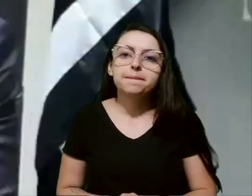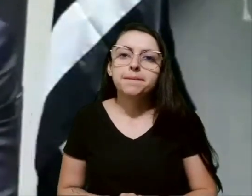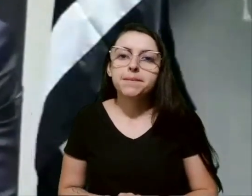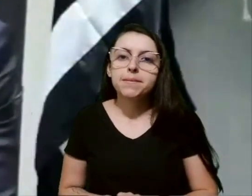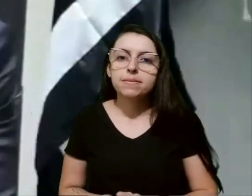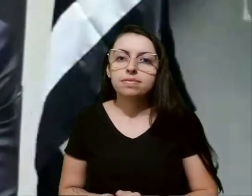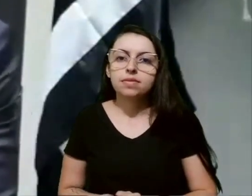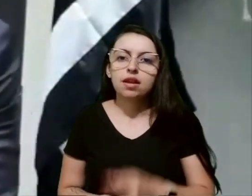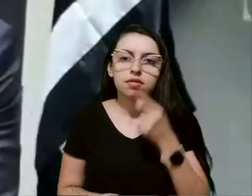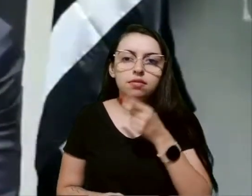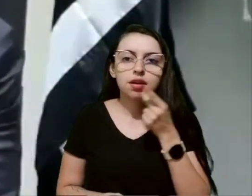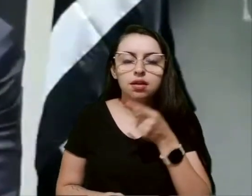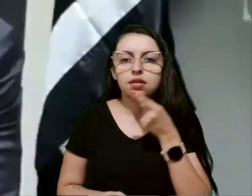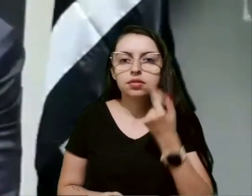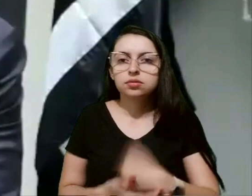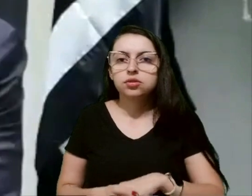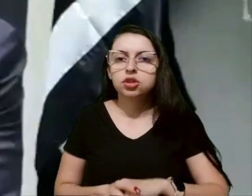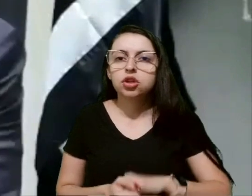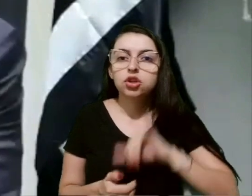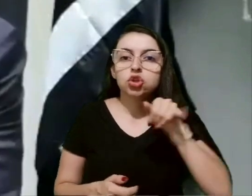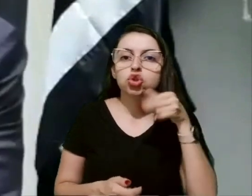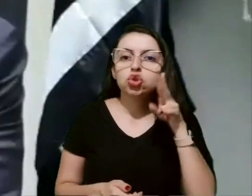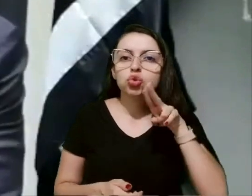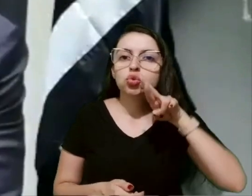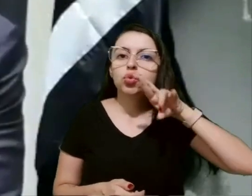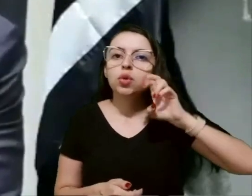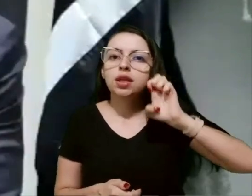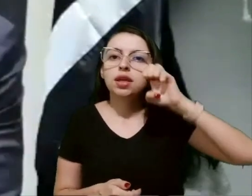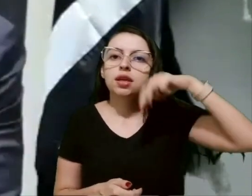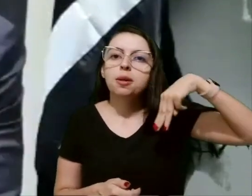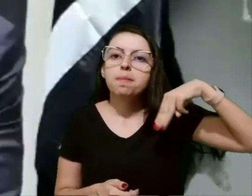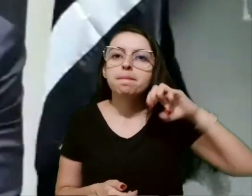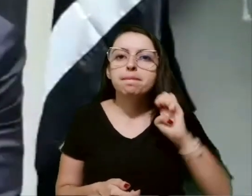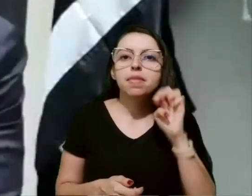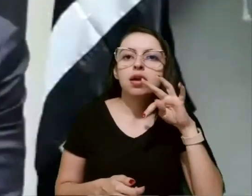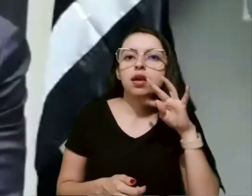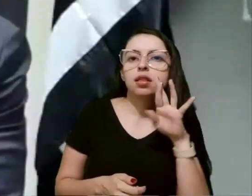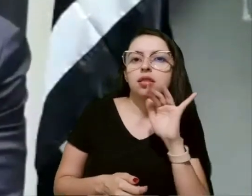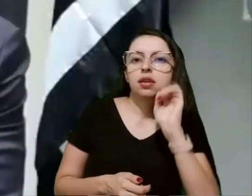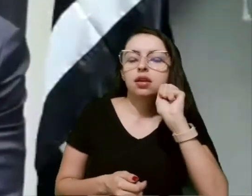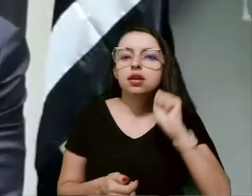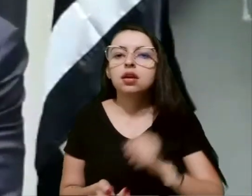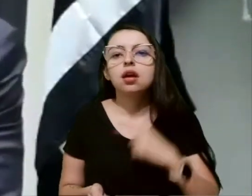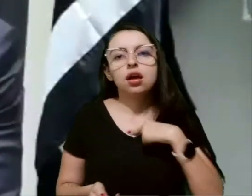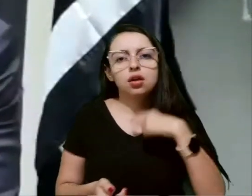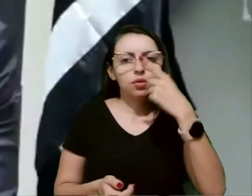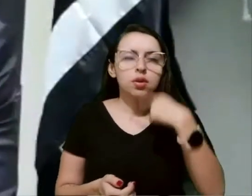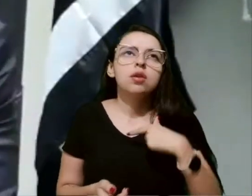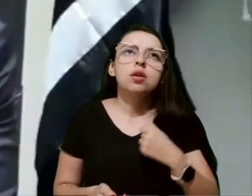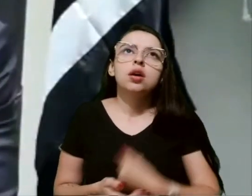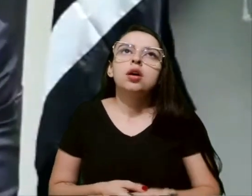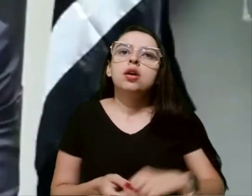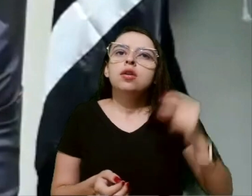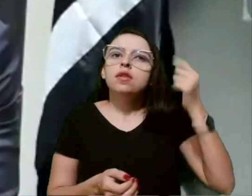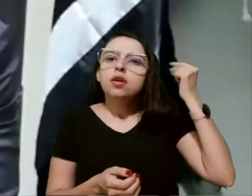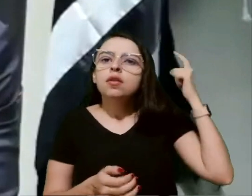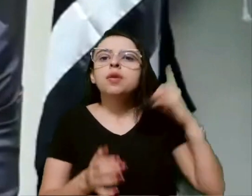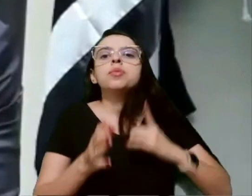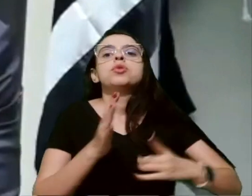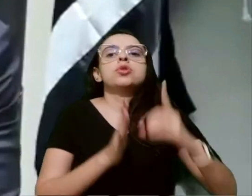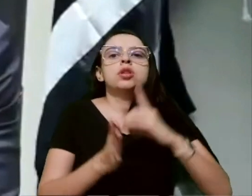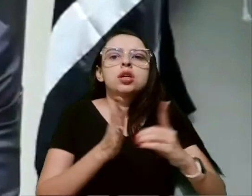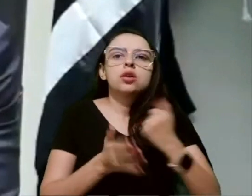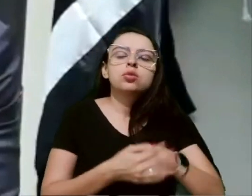eh, falando um pouco da jurimetria, eh eh, eu tenho uma formação anterior a direito, eu venho da